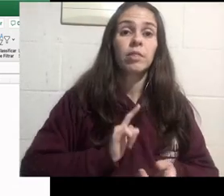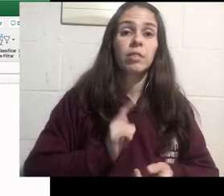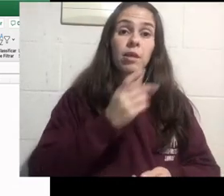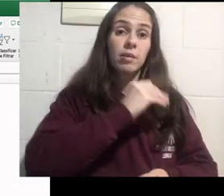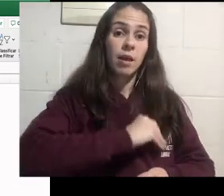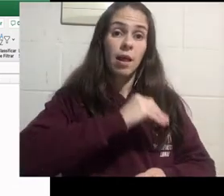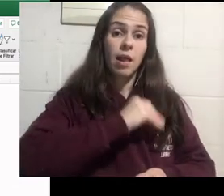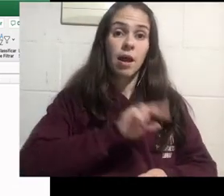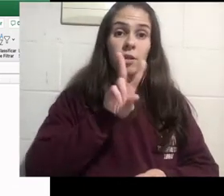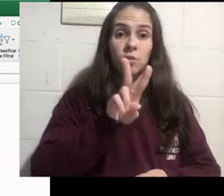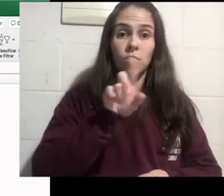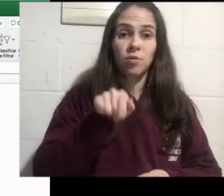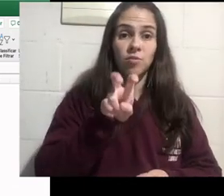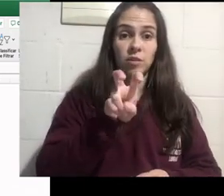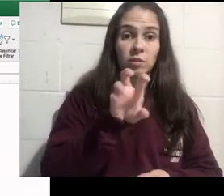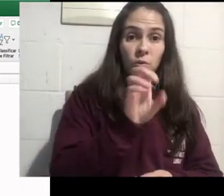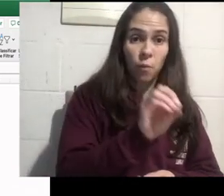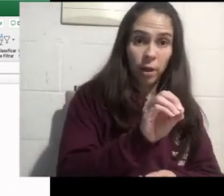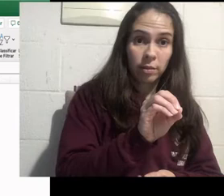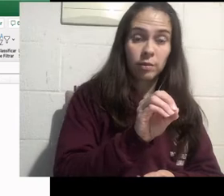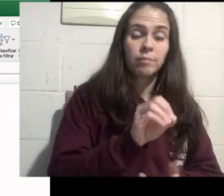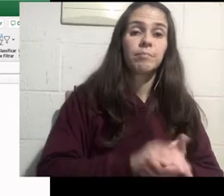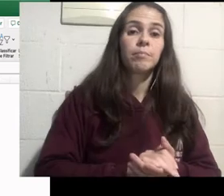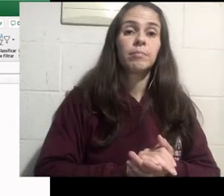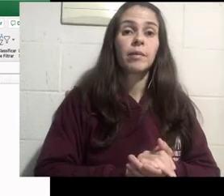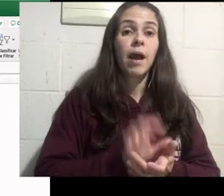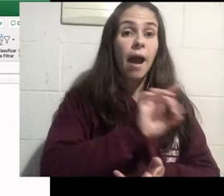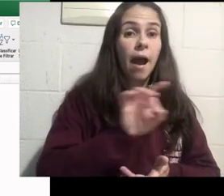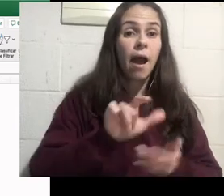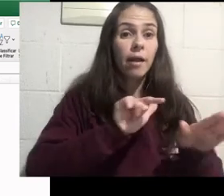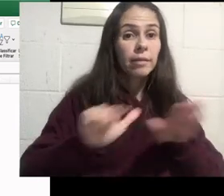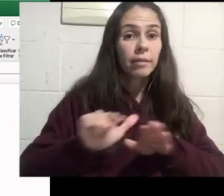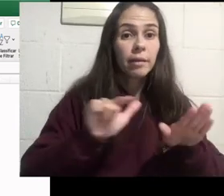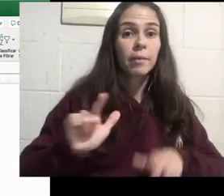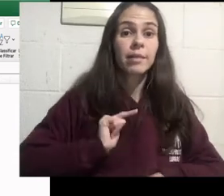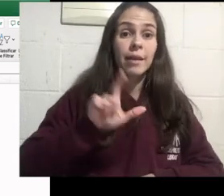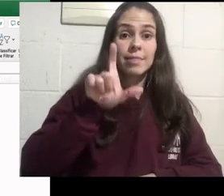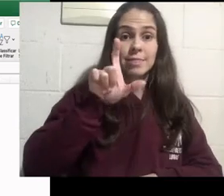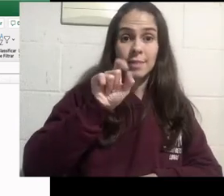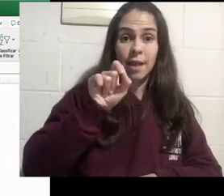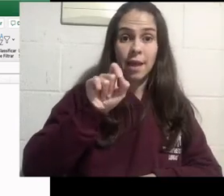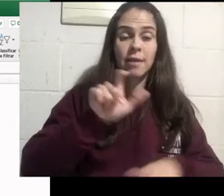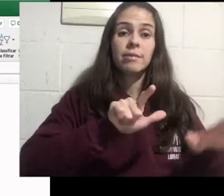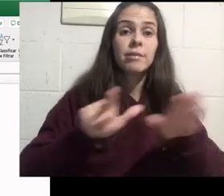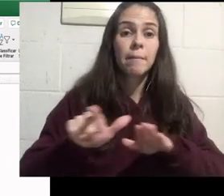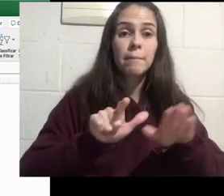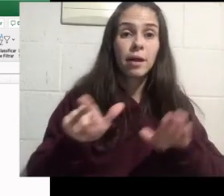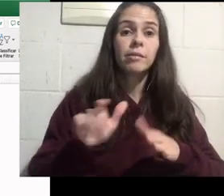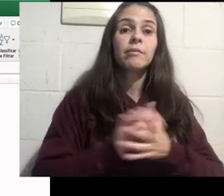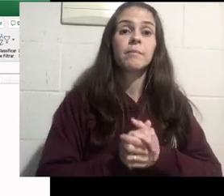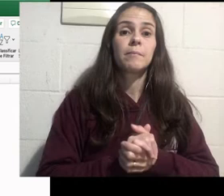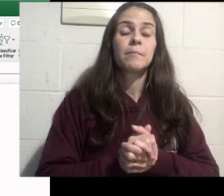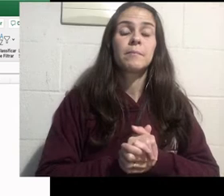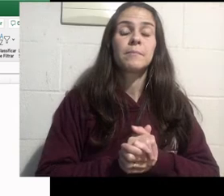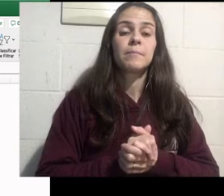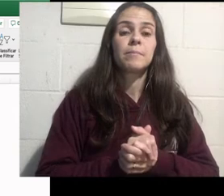um salário de R$ 2,50 por semana, que é por encontro, né? Vamos ter 10 semanas, que é o que a gente combinou